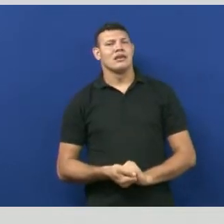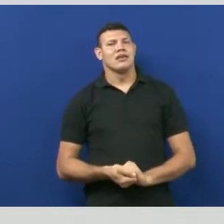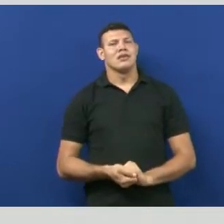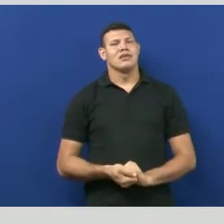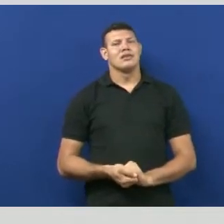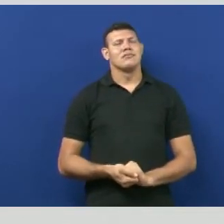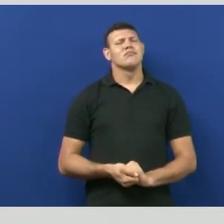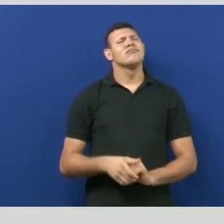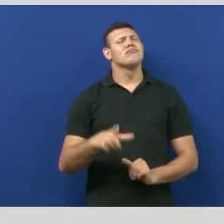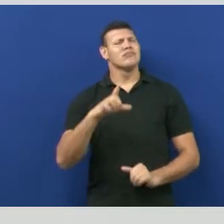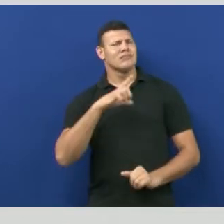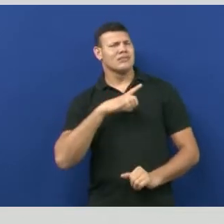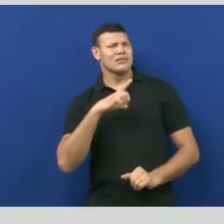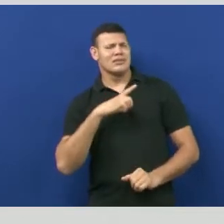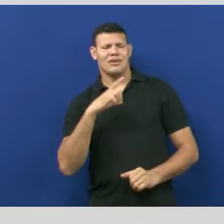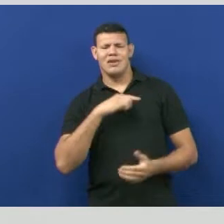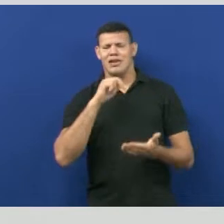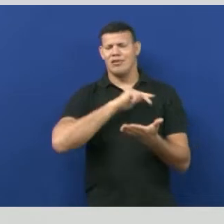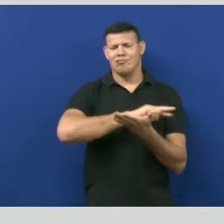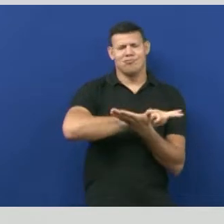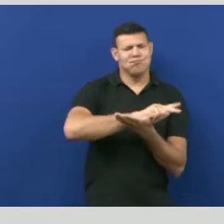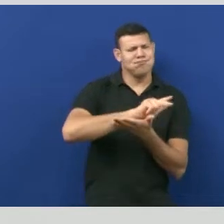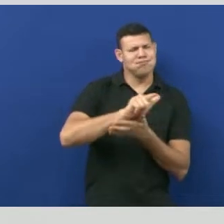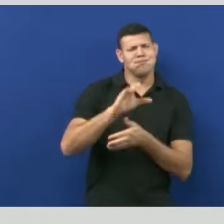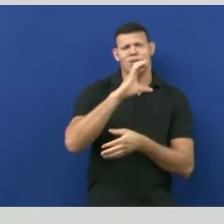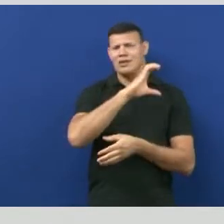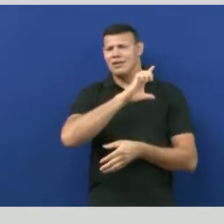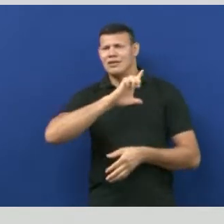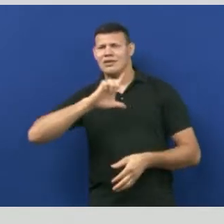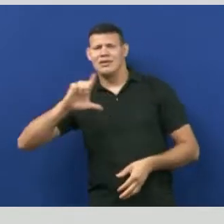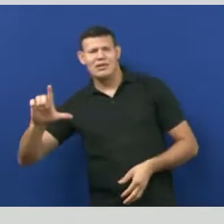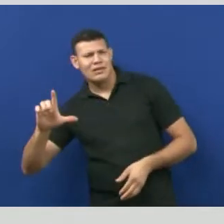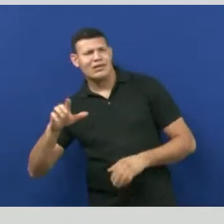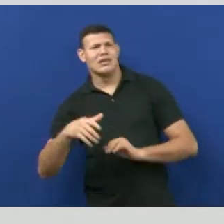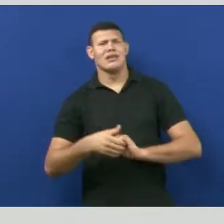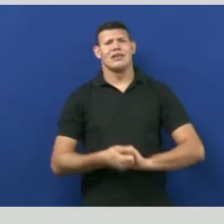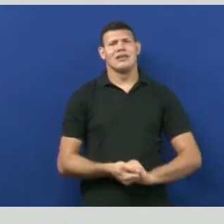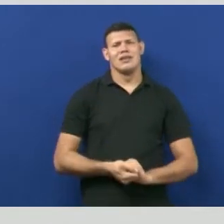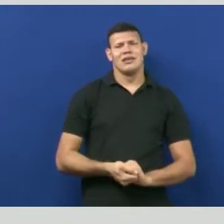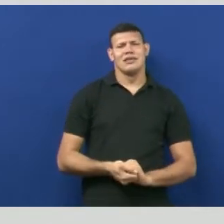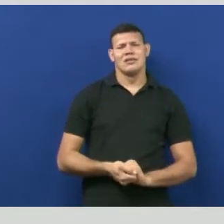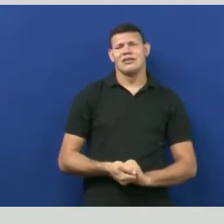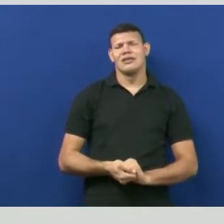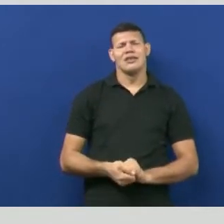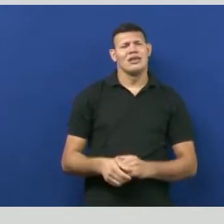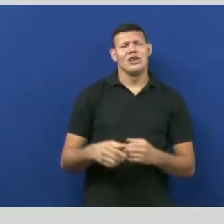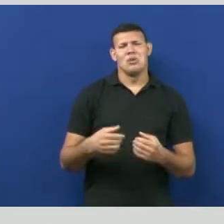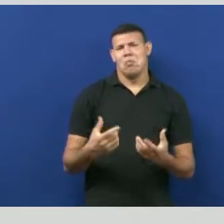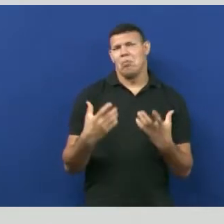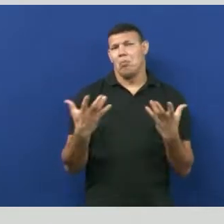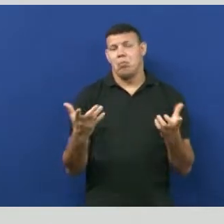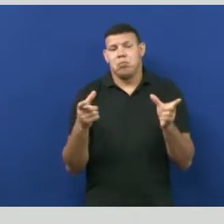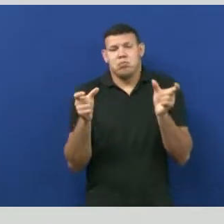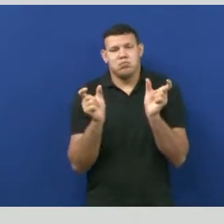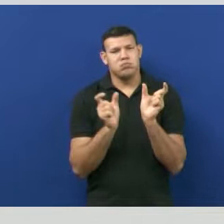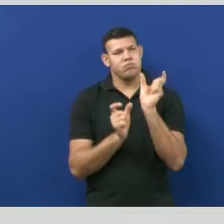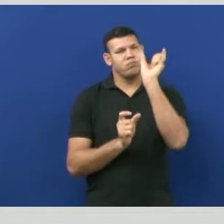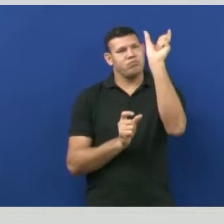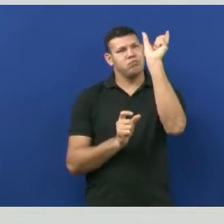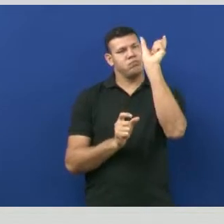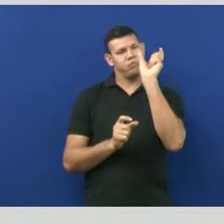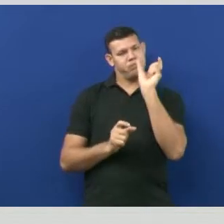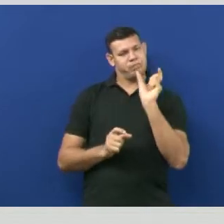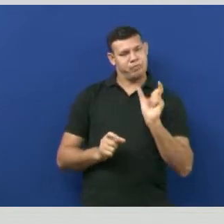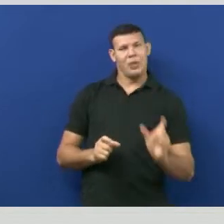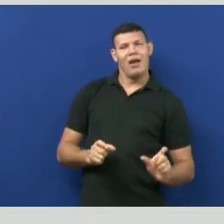ela possui diversas classificações. São suborganizações dela. Os